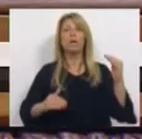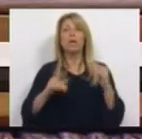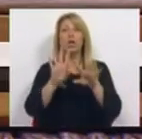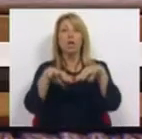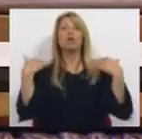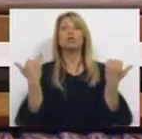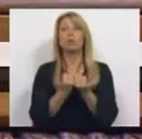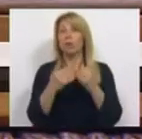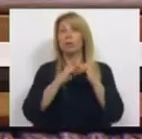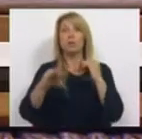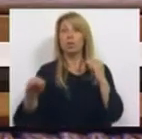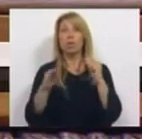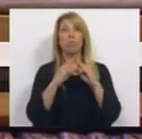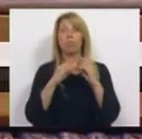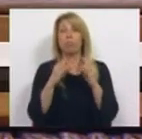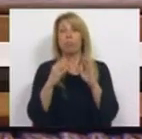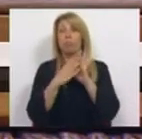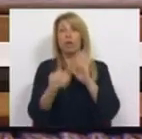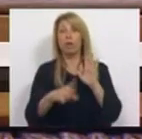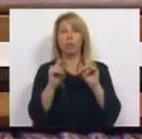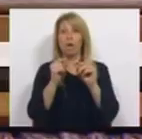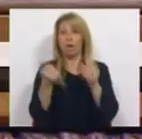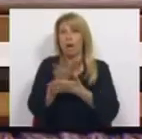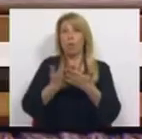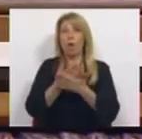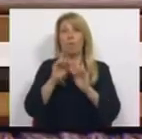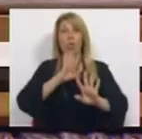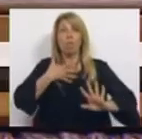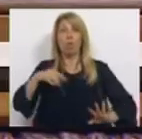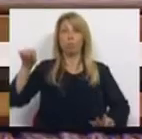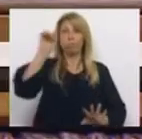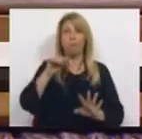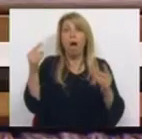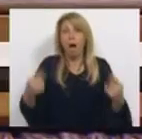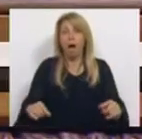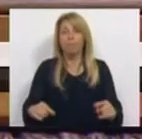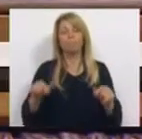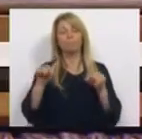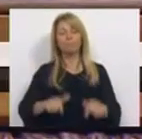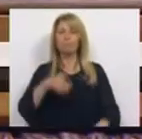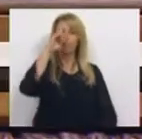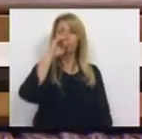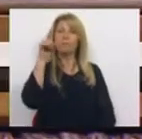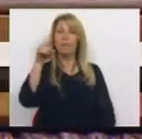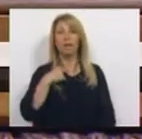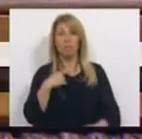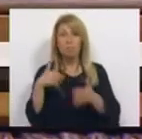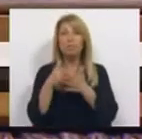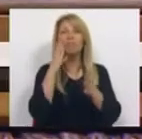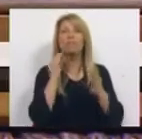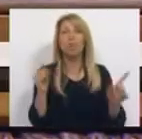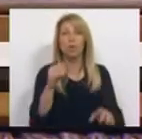modelo económico que vai reinando no mundo. Por cá, recordamos os processos escandalosos do BCP, do